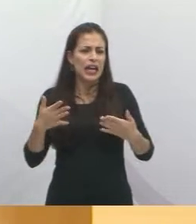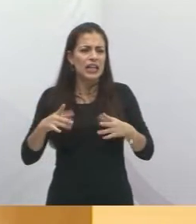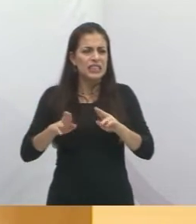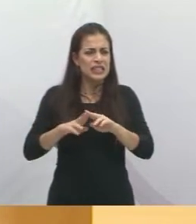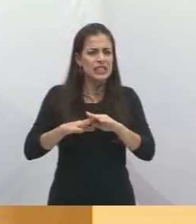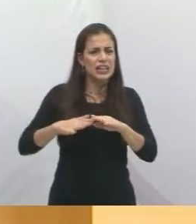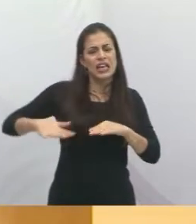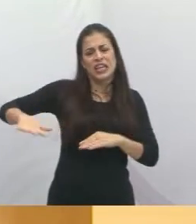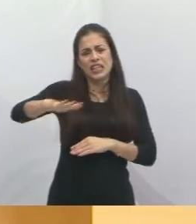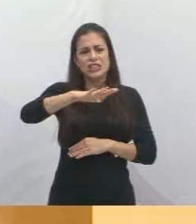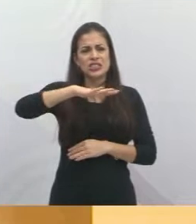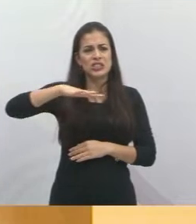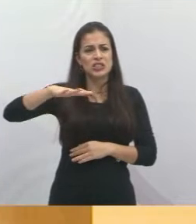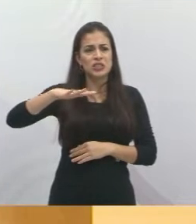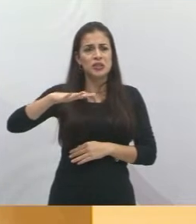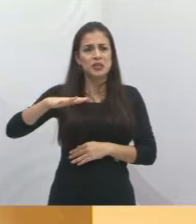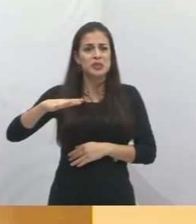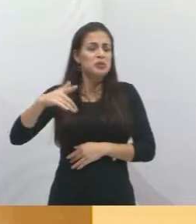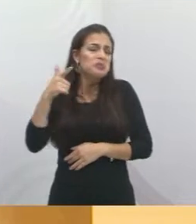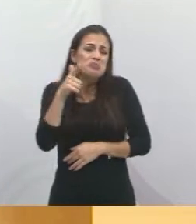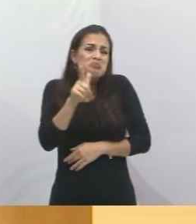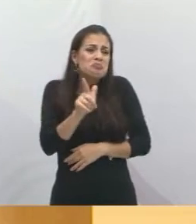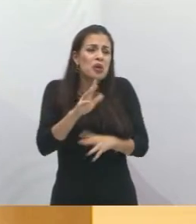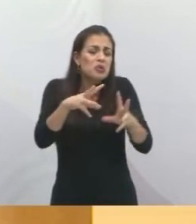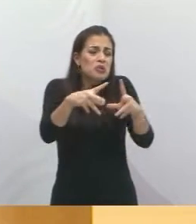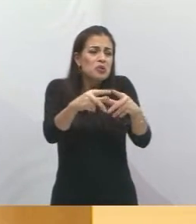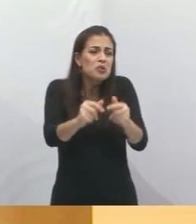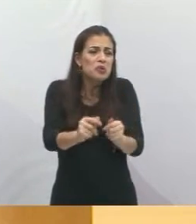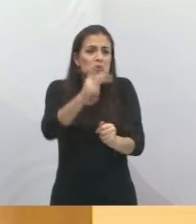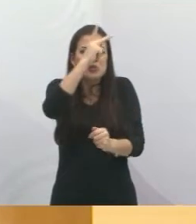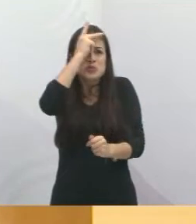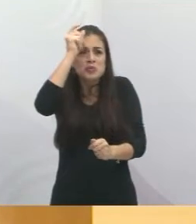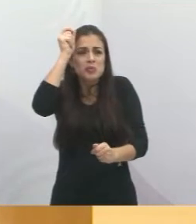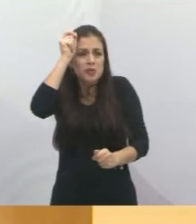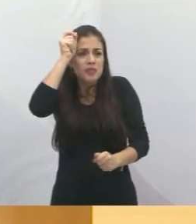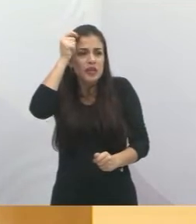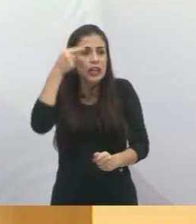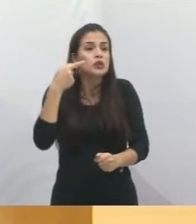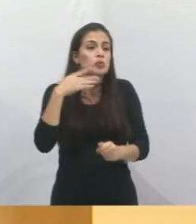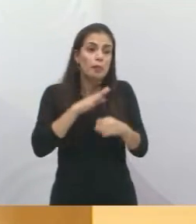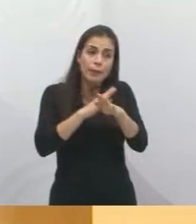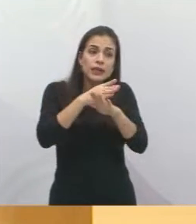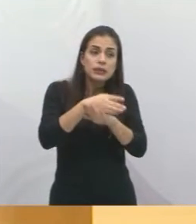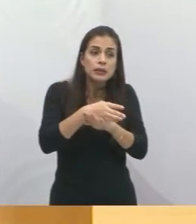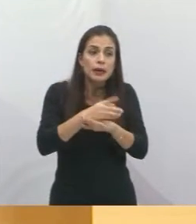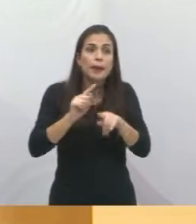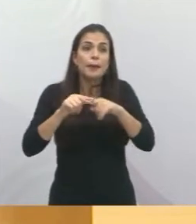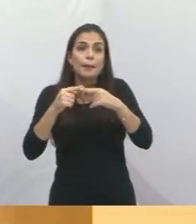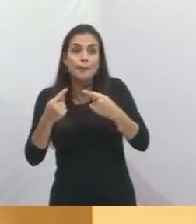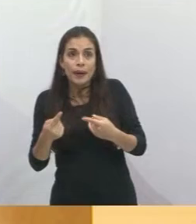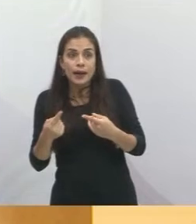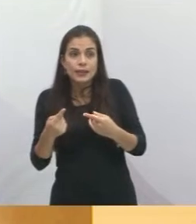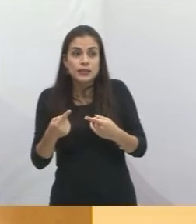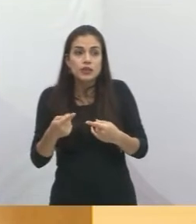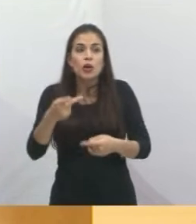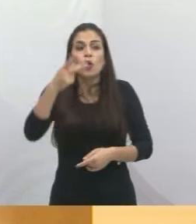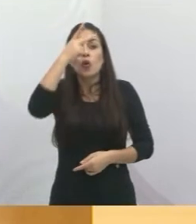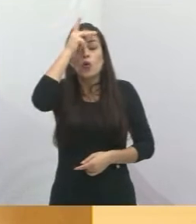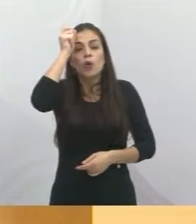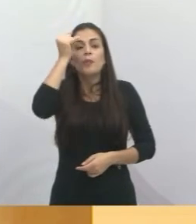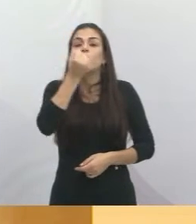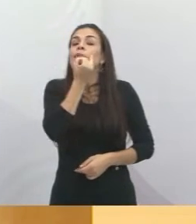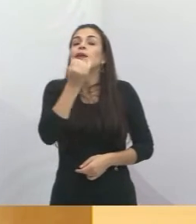todos os prefeitos puderam estar presentes, mas quero registrar a presença do prefeito Isaías, que foi um dos